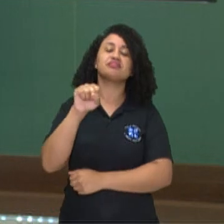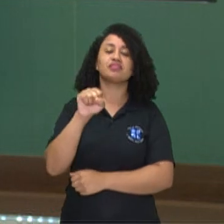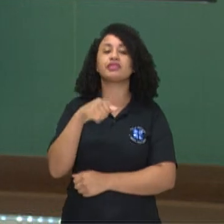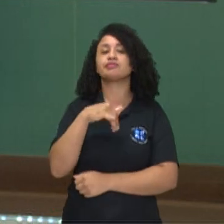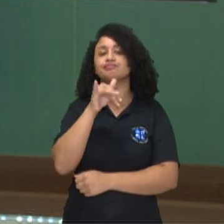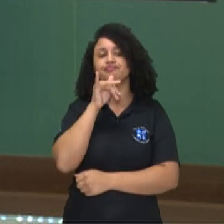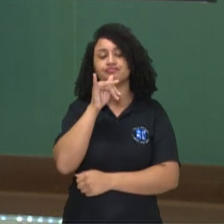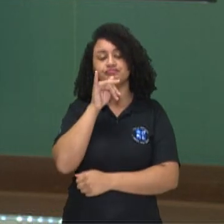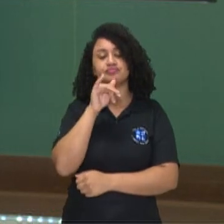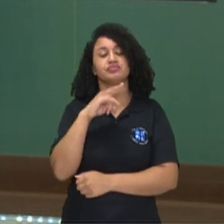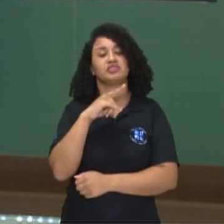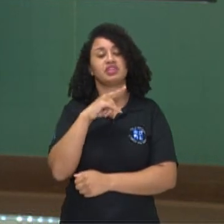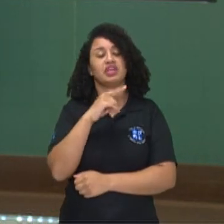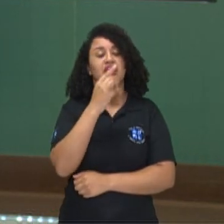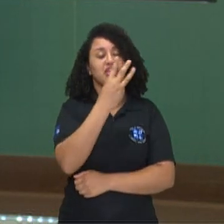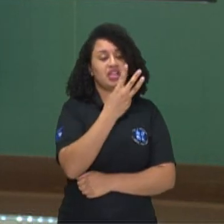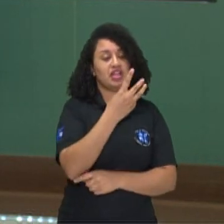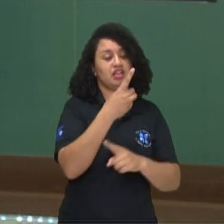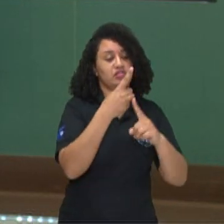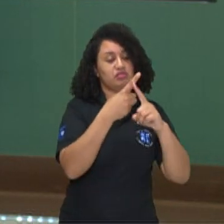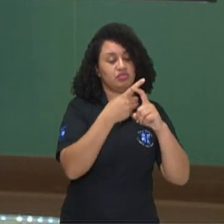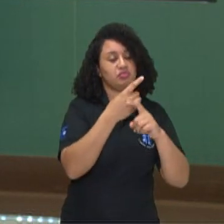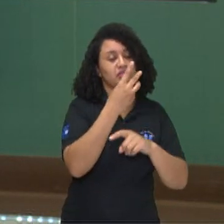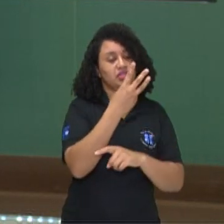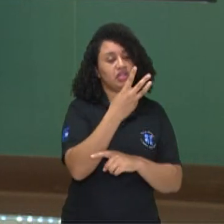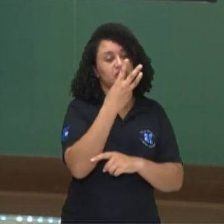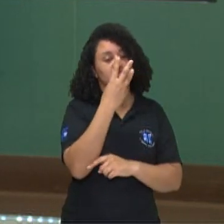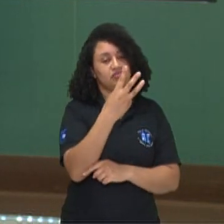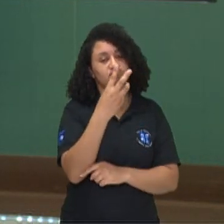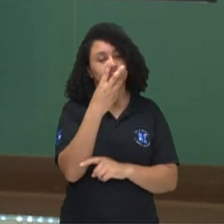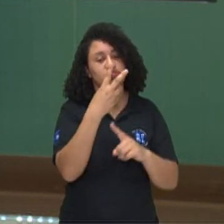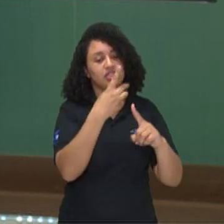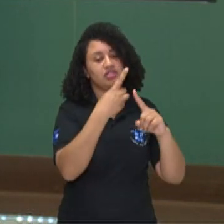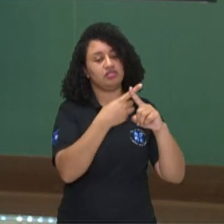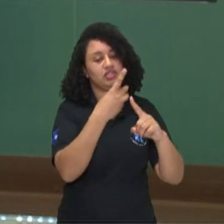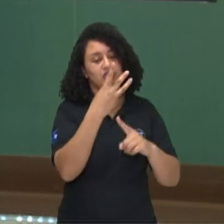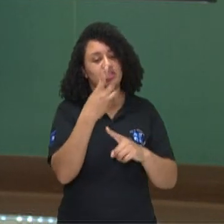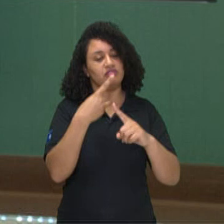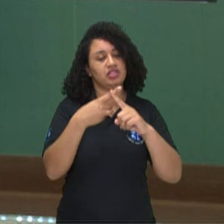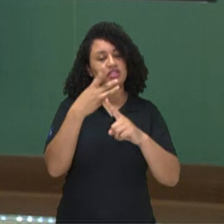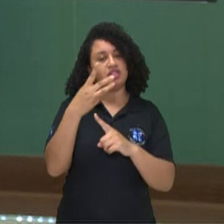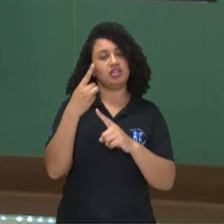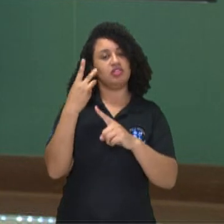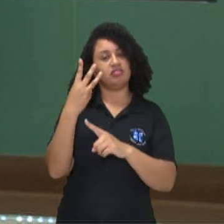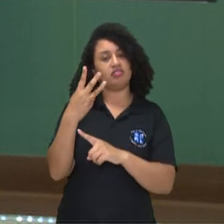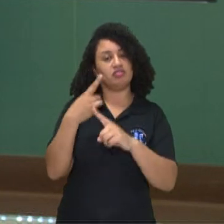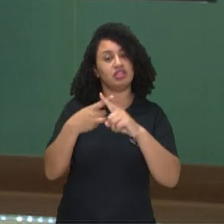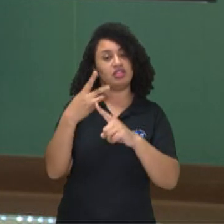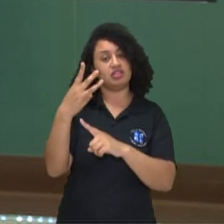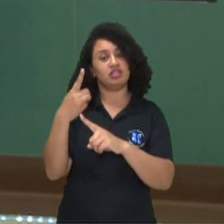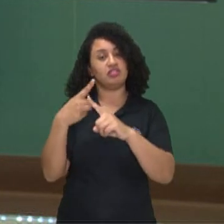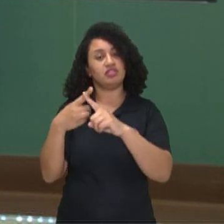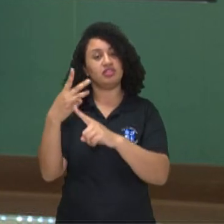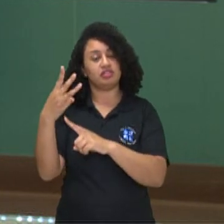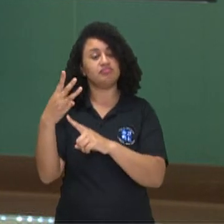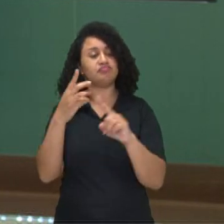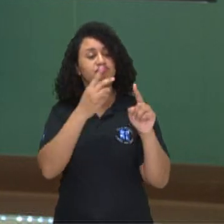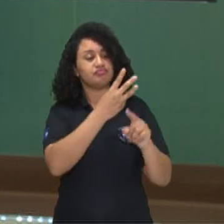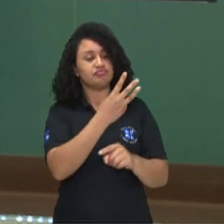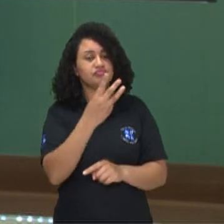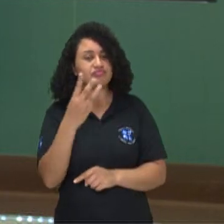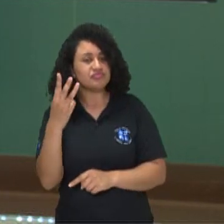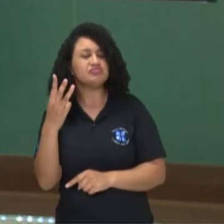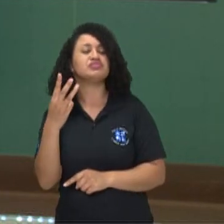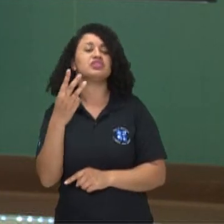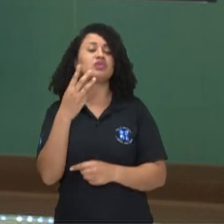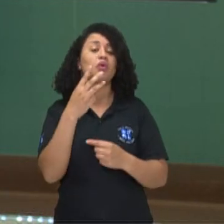Por exemplo, se você tem o 3 se multiplicando, 3 vezes 3 vezes 3 vezes 3, você tem o 3 sendo multiplicado